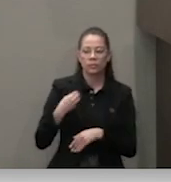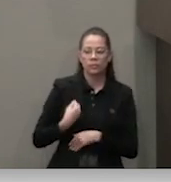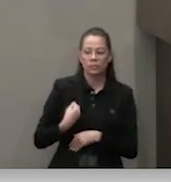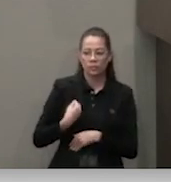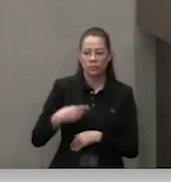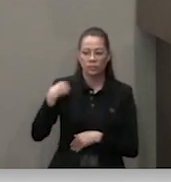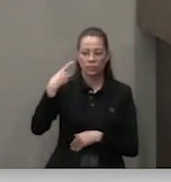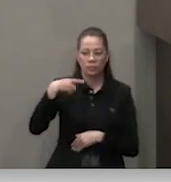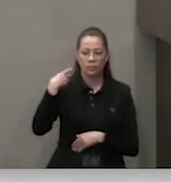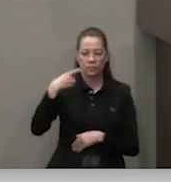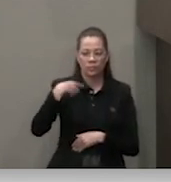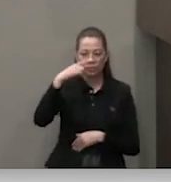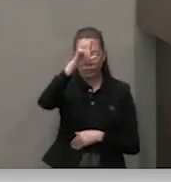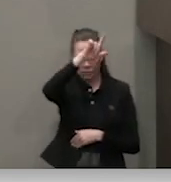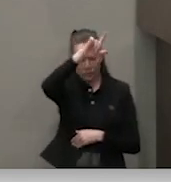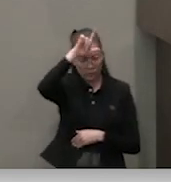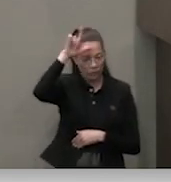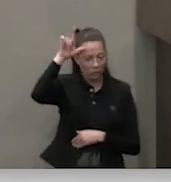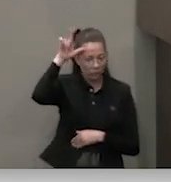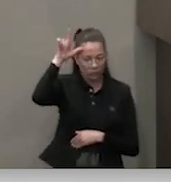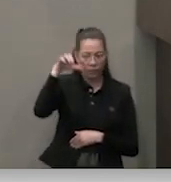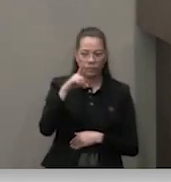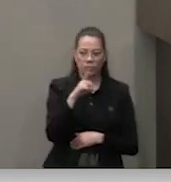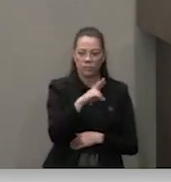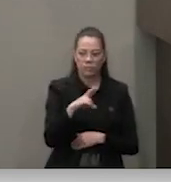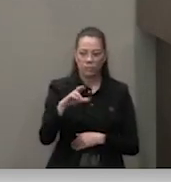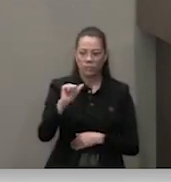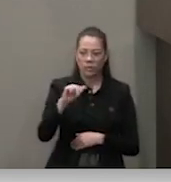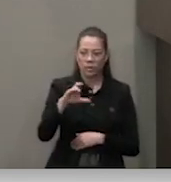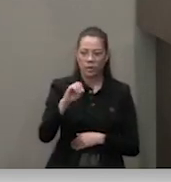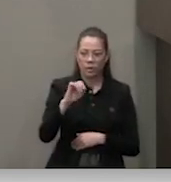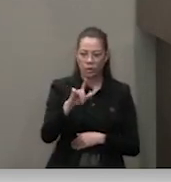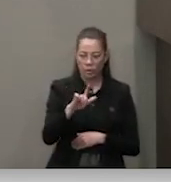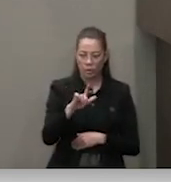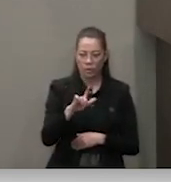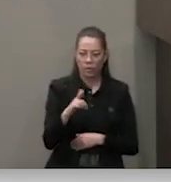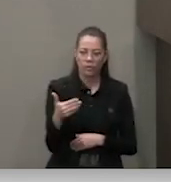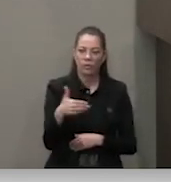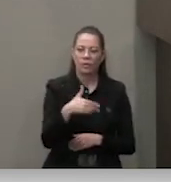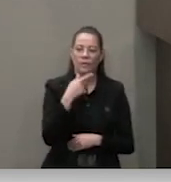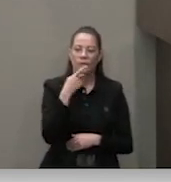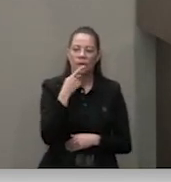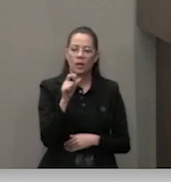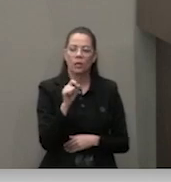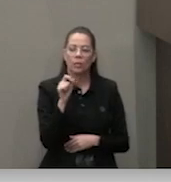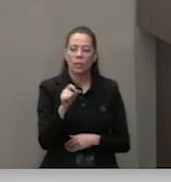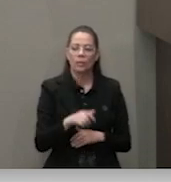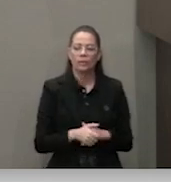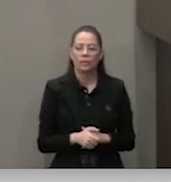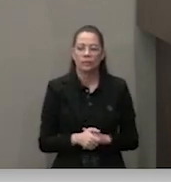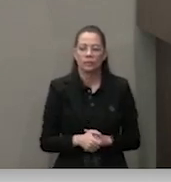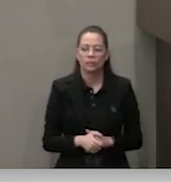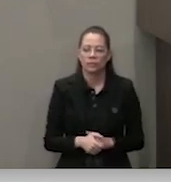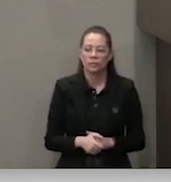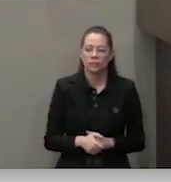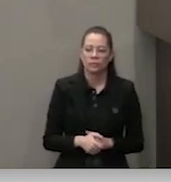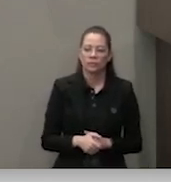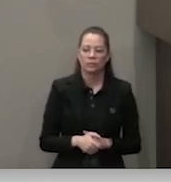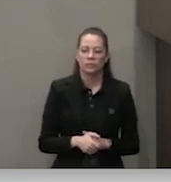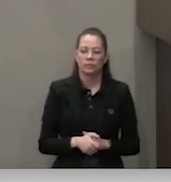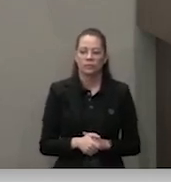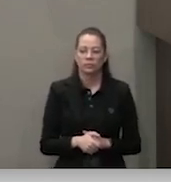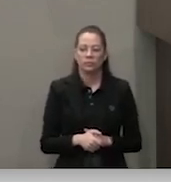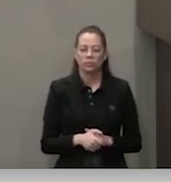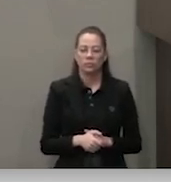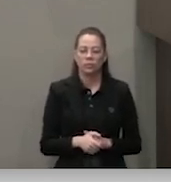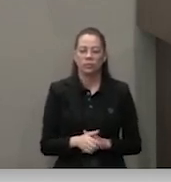do deputado Luciano Azevedo e da Dra Carol dizer aqui que presidente o